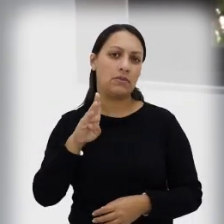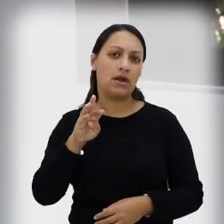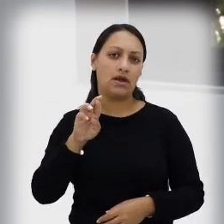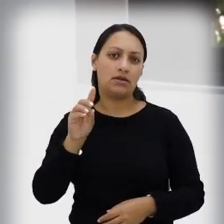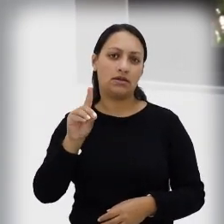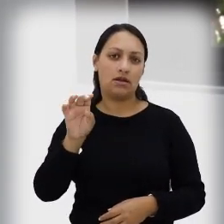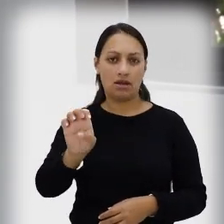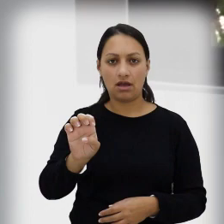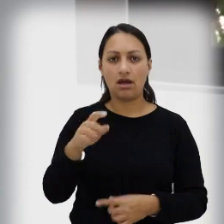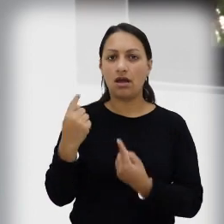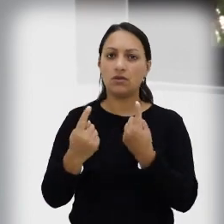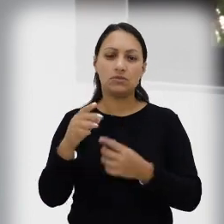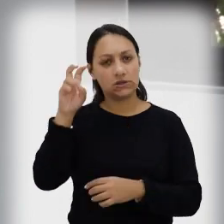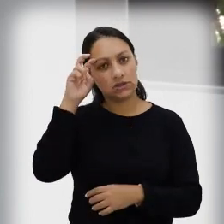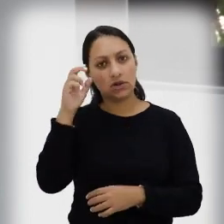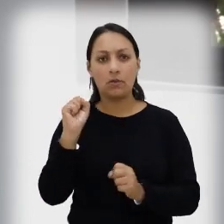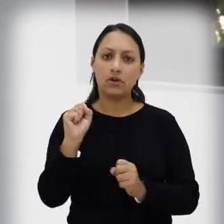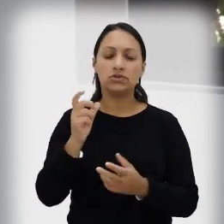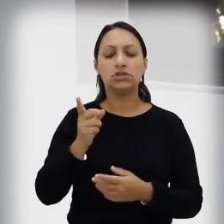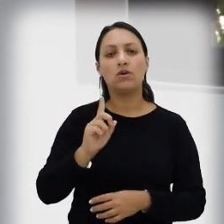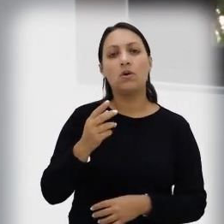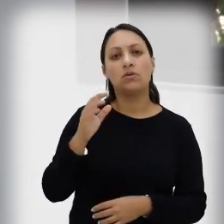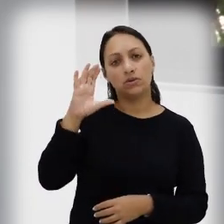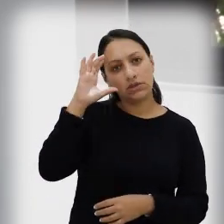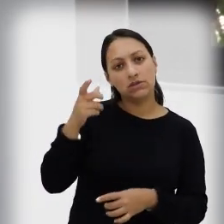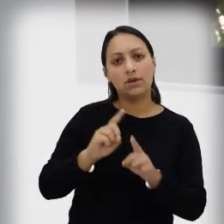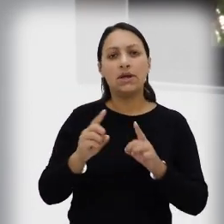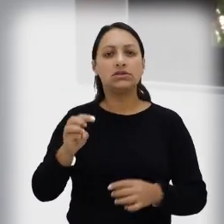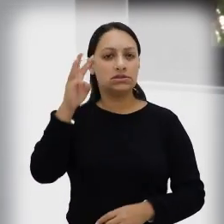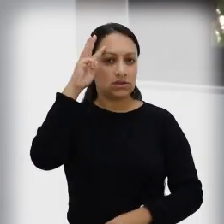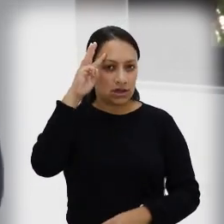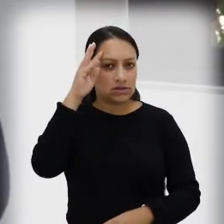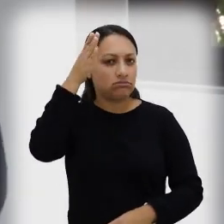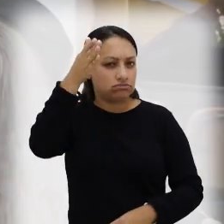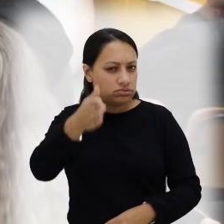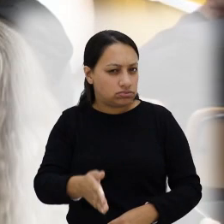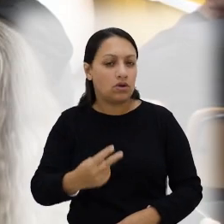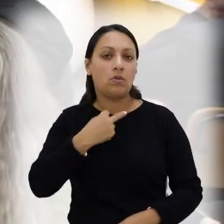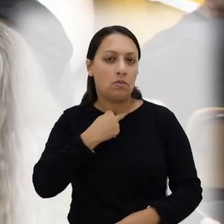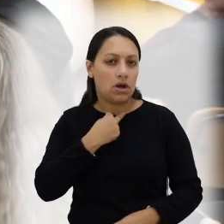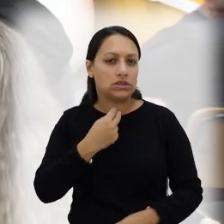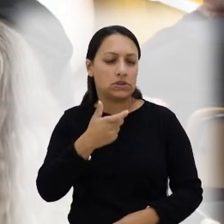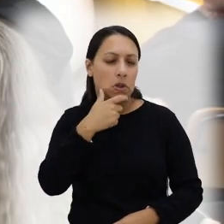não aconteça, acho que todas as terças estão ocupadas, se eu não me engano. Né?